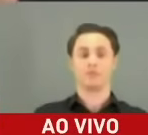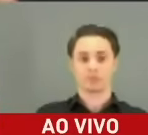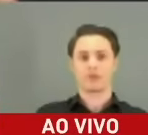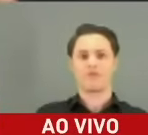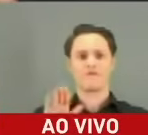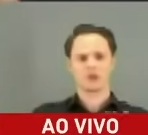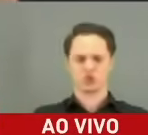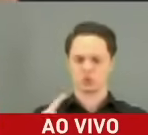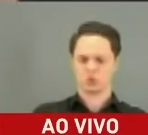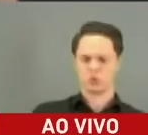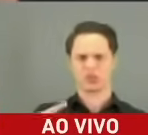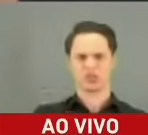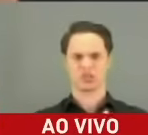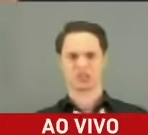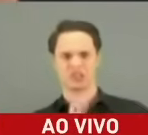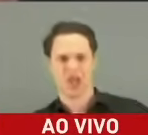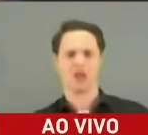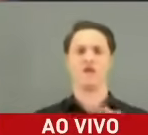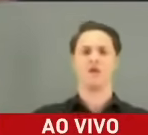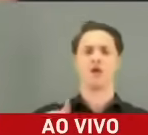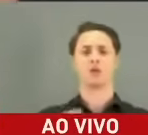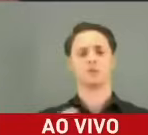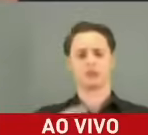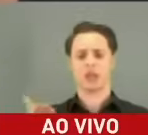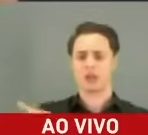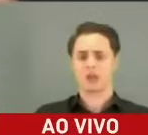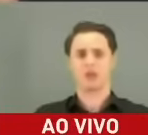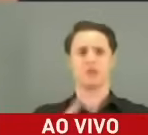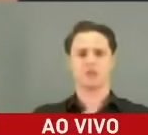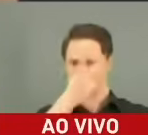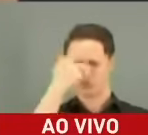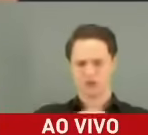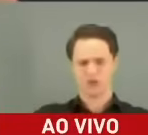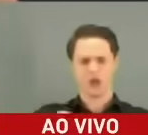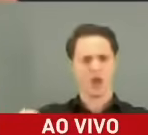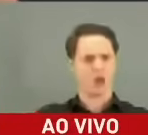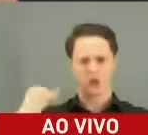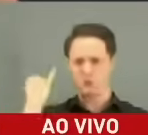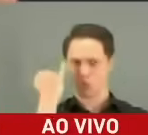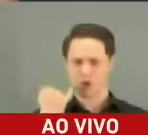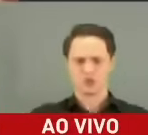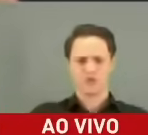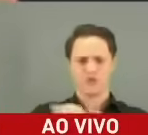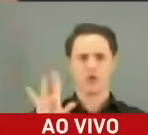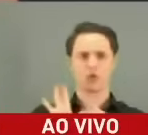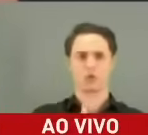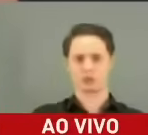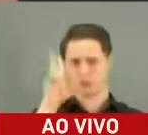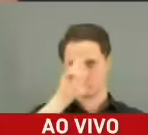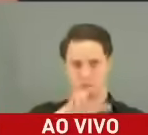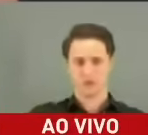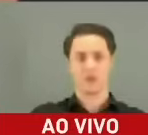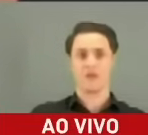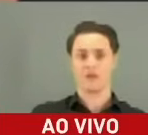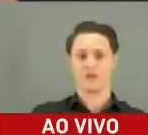excede, a gente precisa manter a calma, precisa ser equilibrado. Aqui tem pessoas de diversos contextos históricos diferentes, de